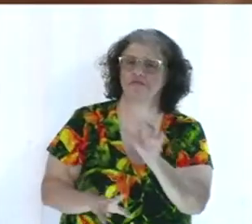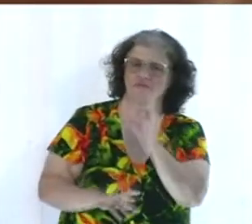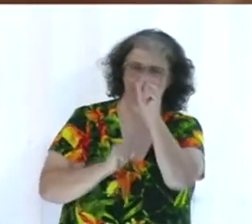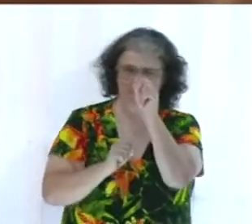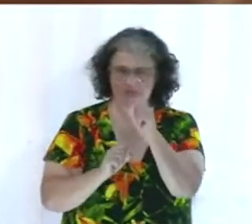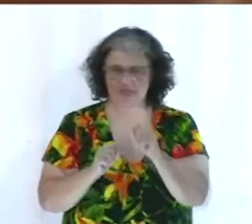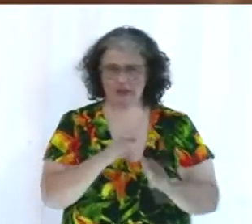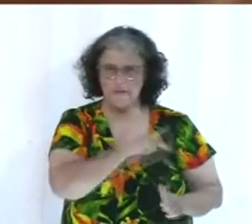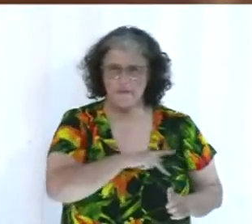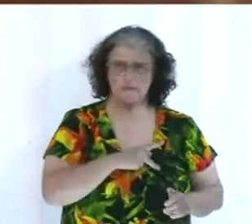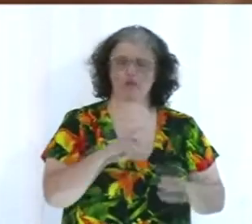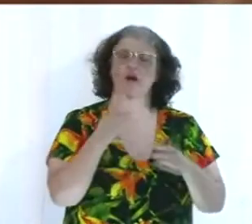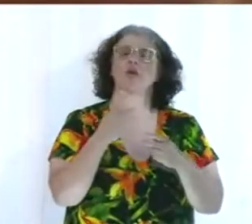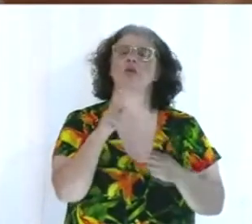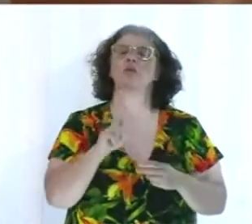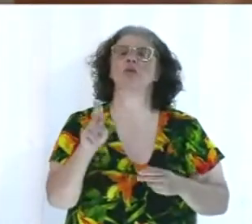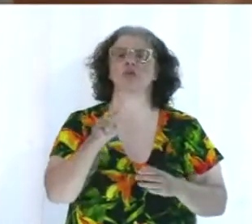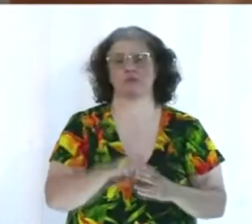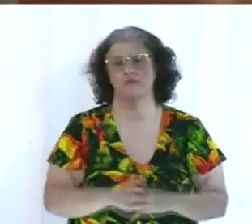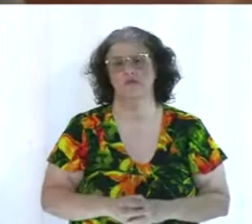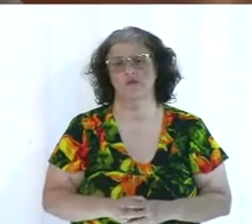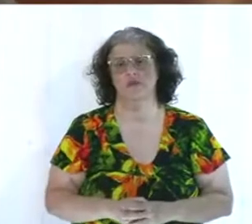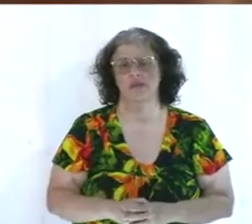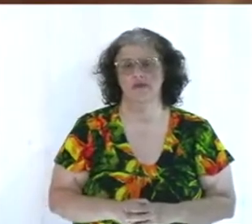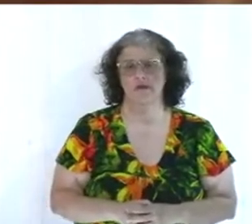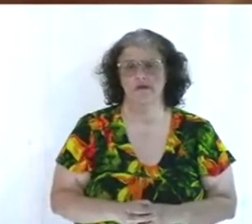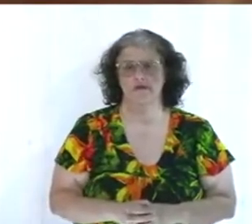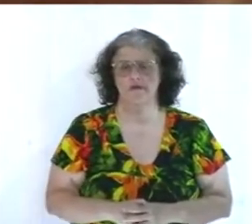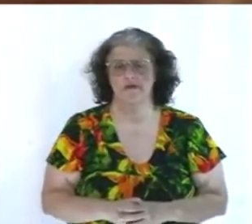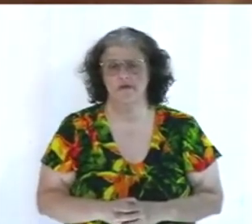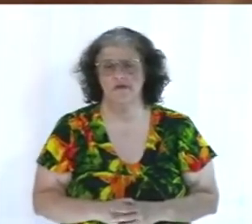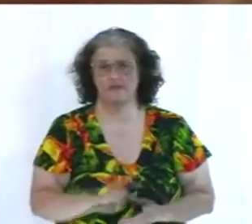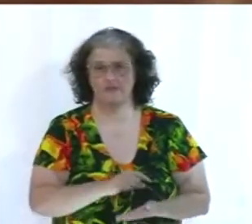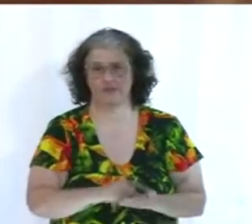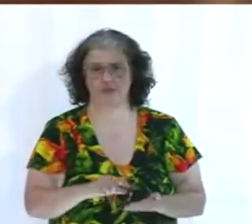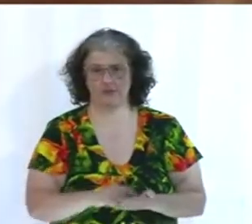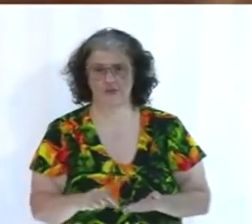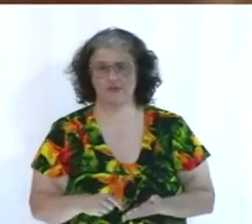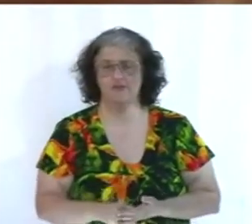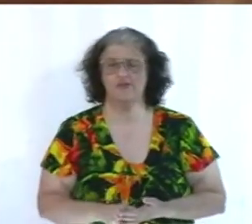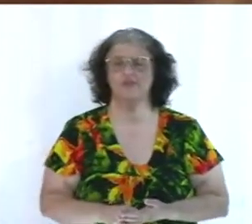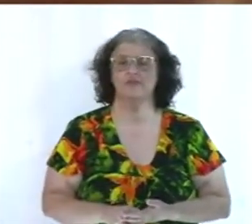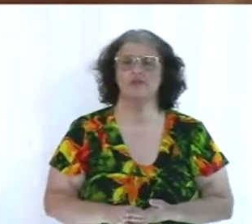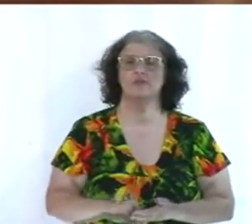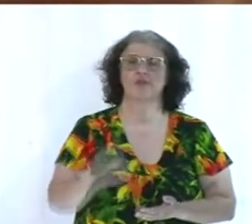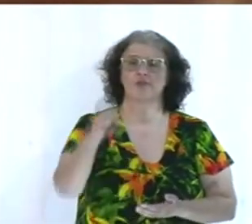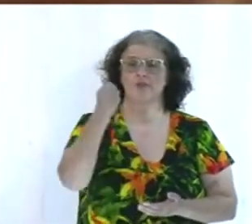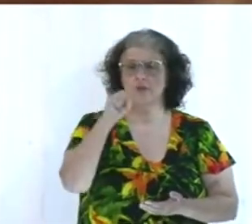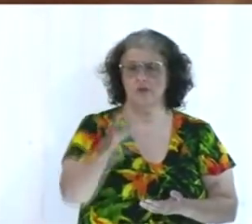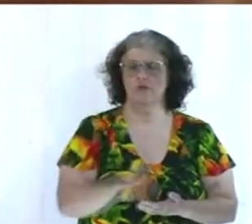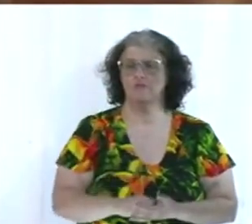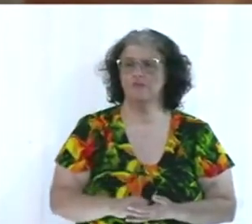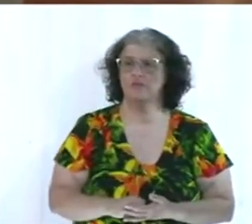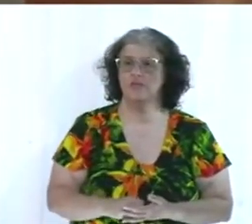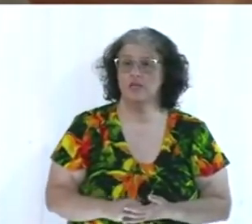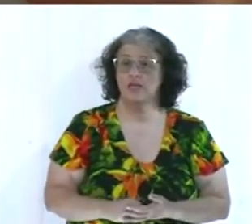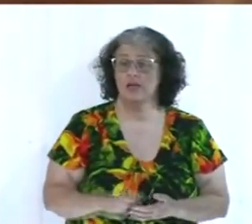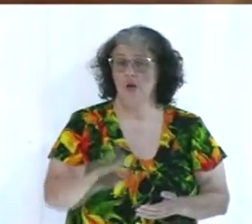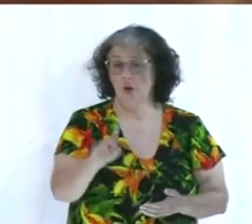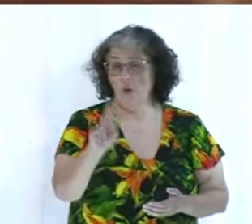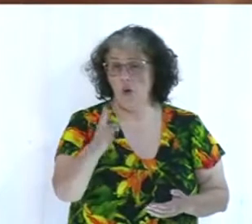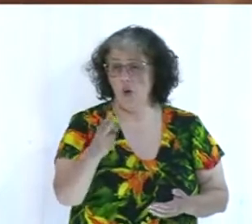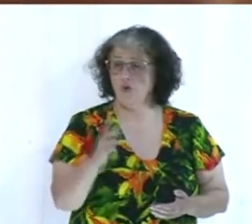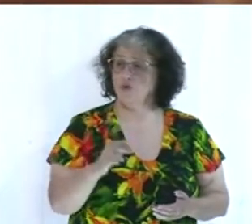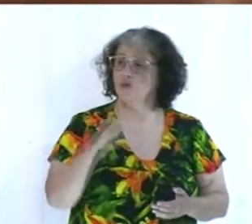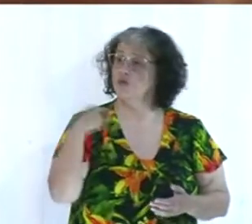da defesa desse evangelho. Ele diz assim no verso 8: ainda que nós, ou mesmo um anjo